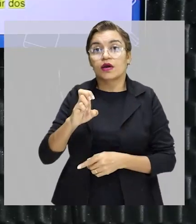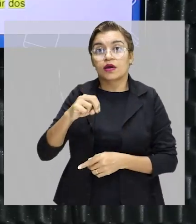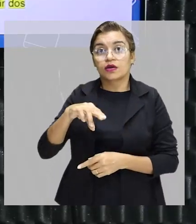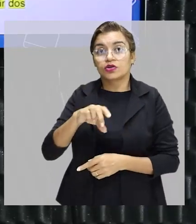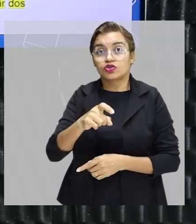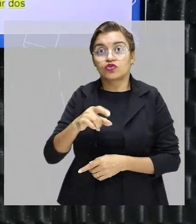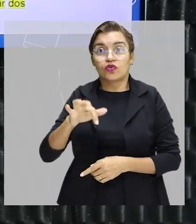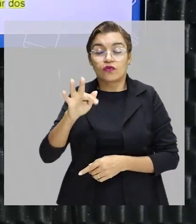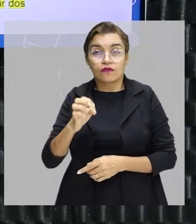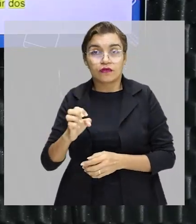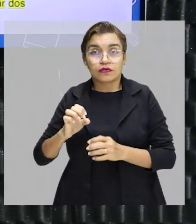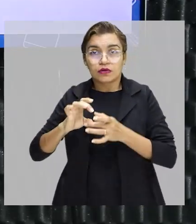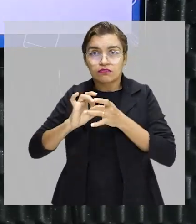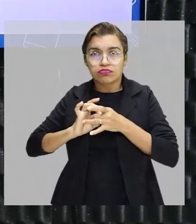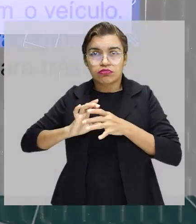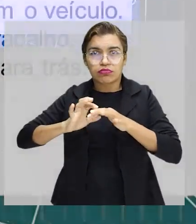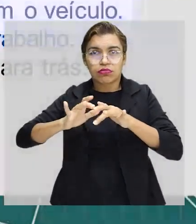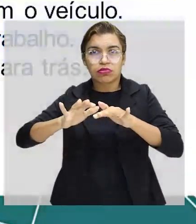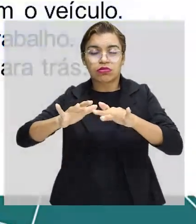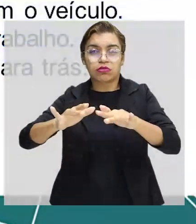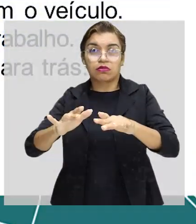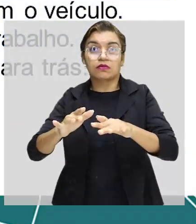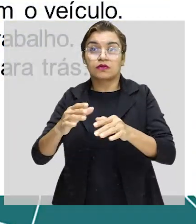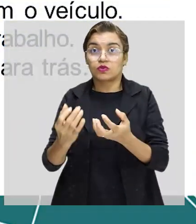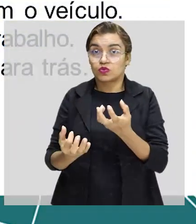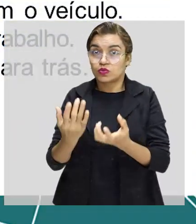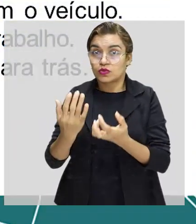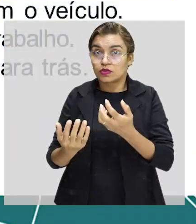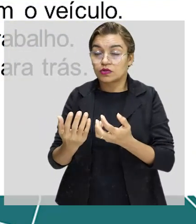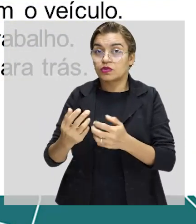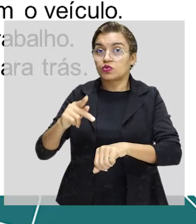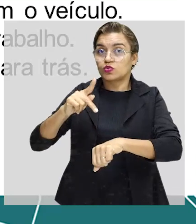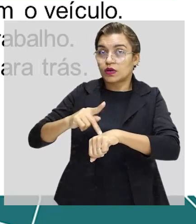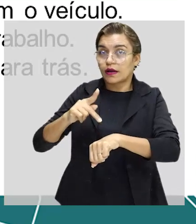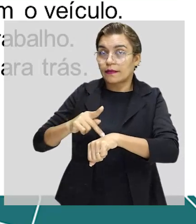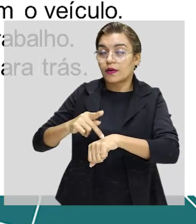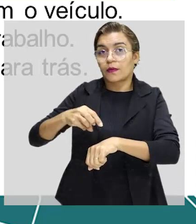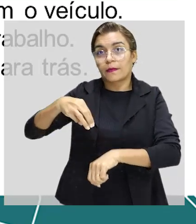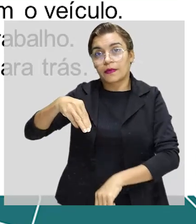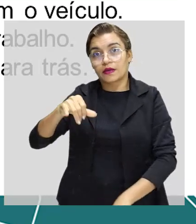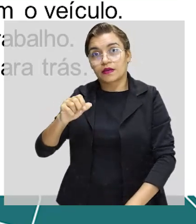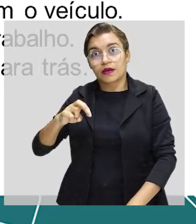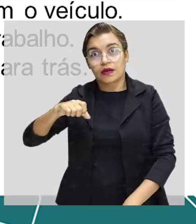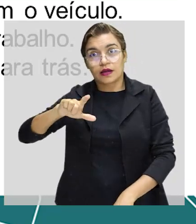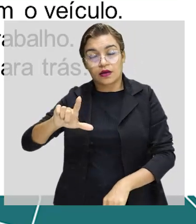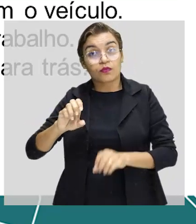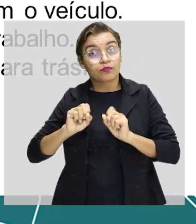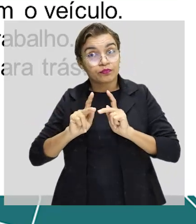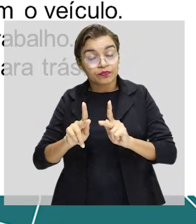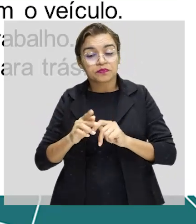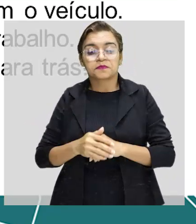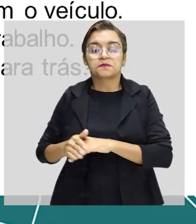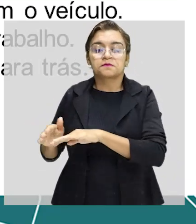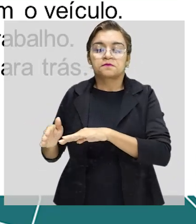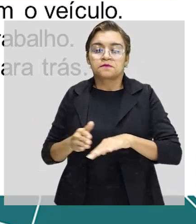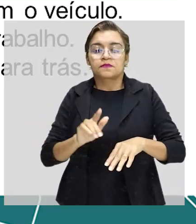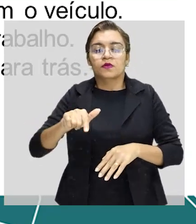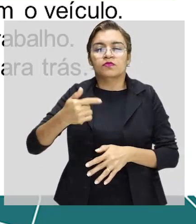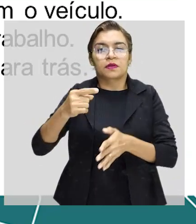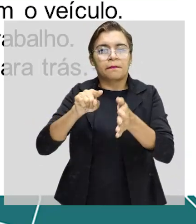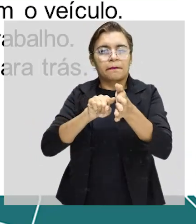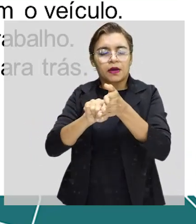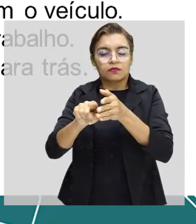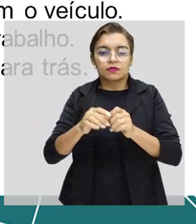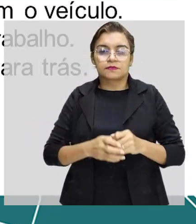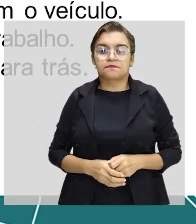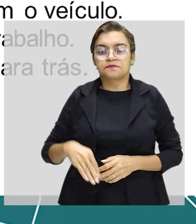na combustão do carvão mineral. Beleza? Entendido? Vamos para uma próxima questão.